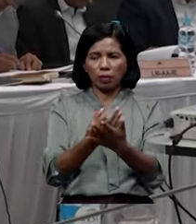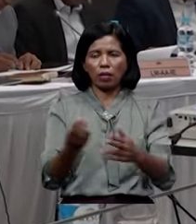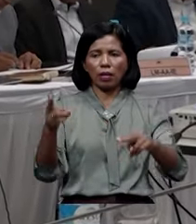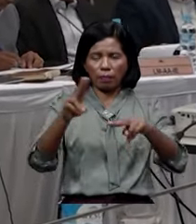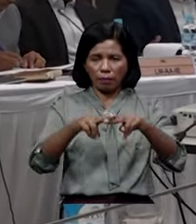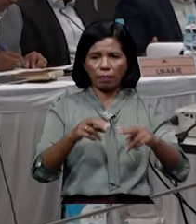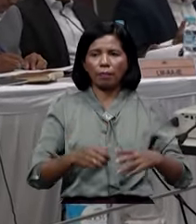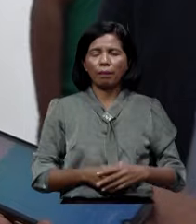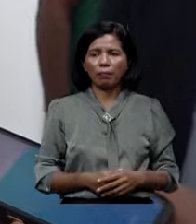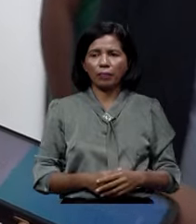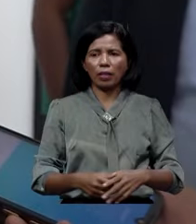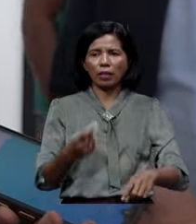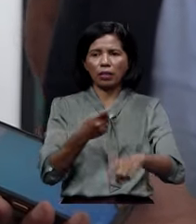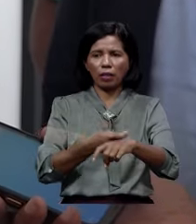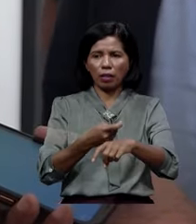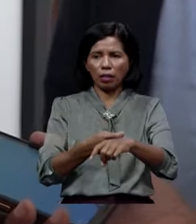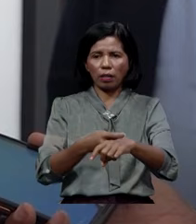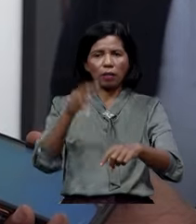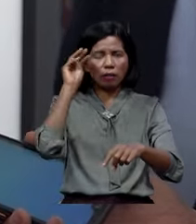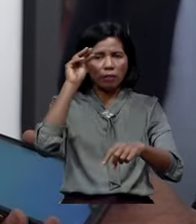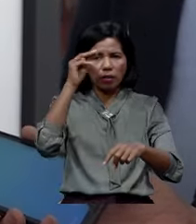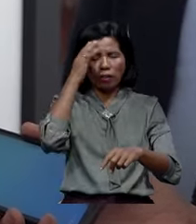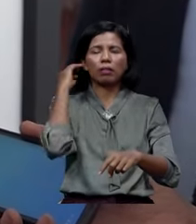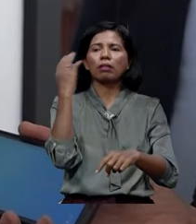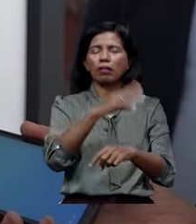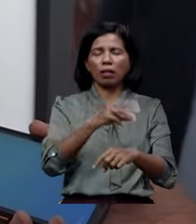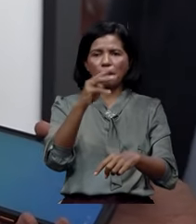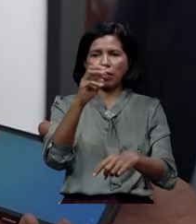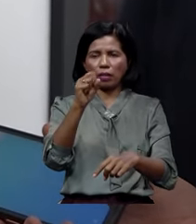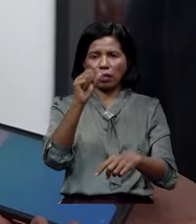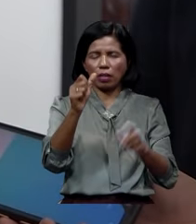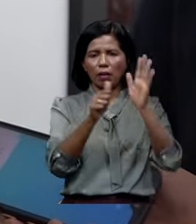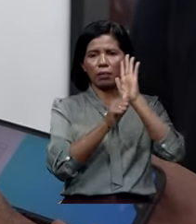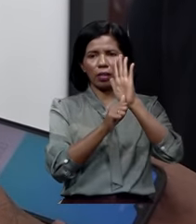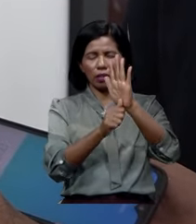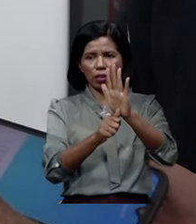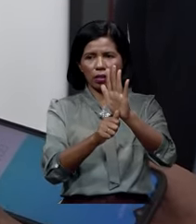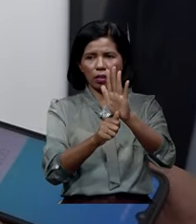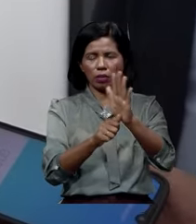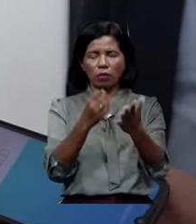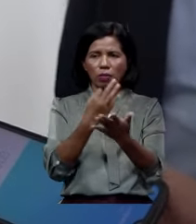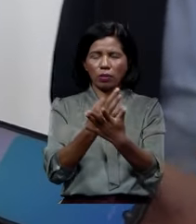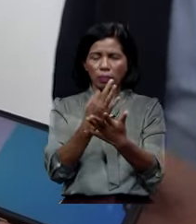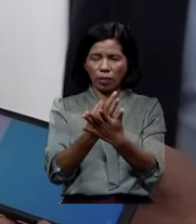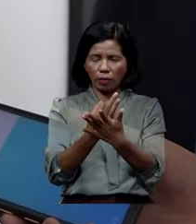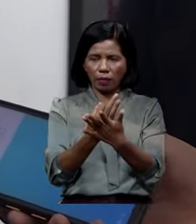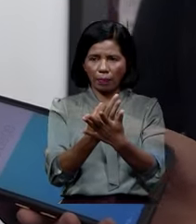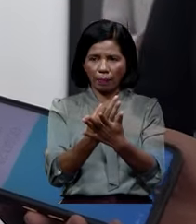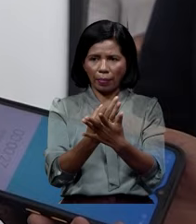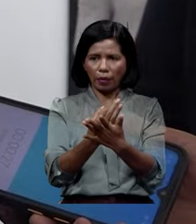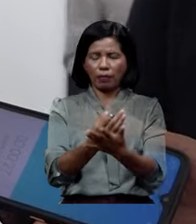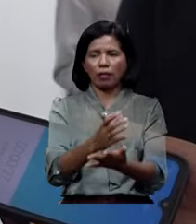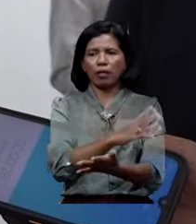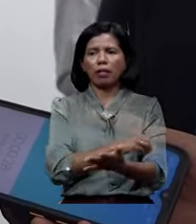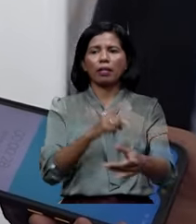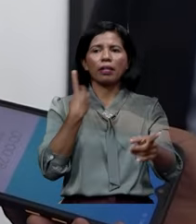Hoje, tempo ba Ministério de Solidariedade Social, a to apresenta nia orçamento ou defende, né? Tá se